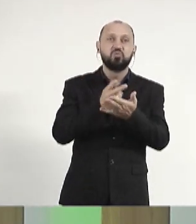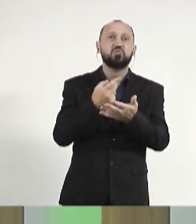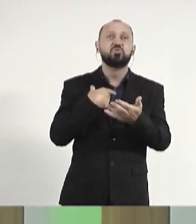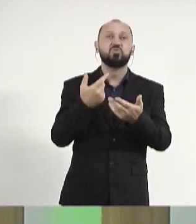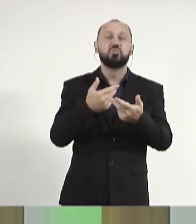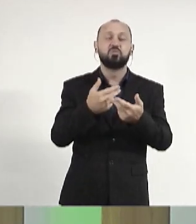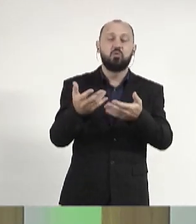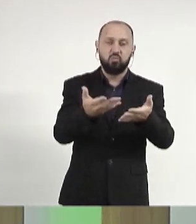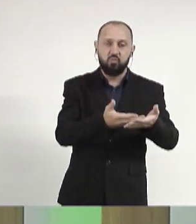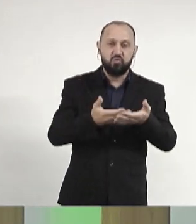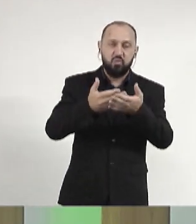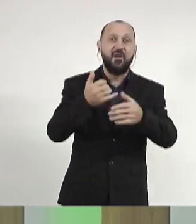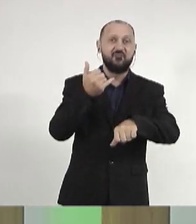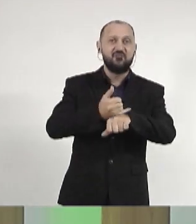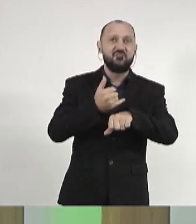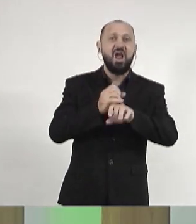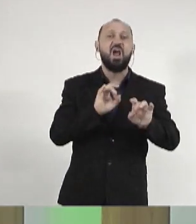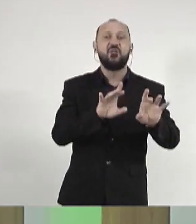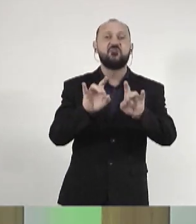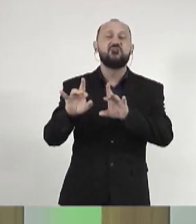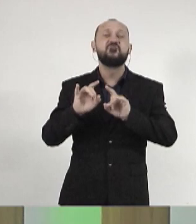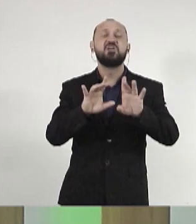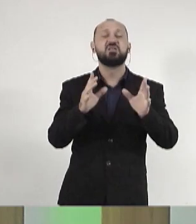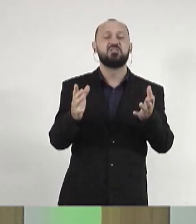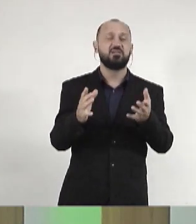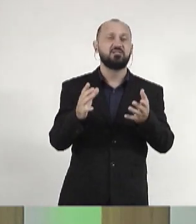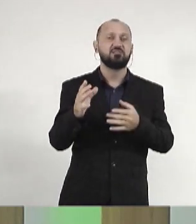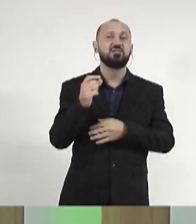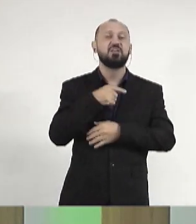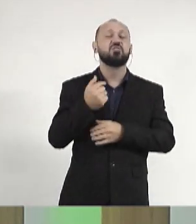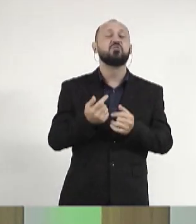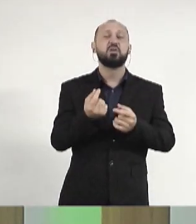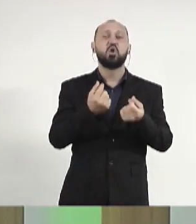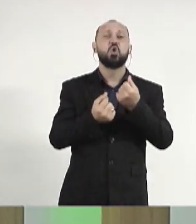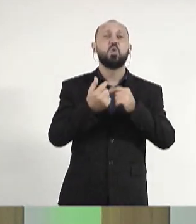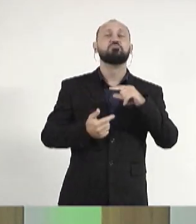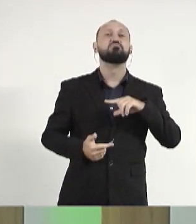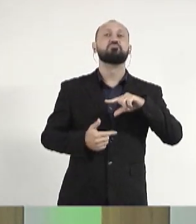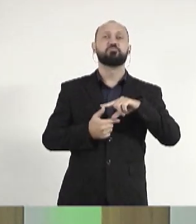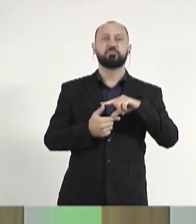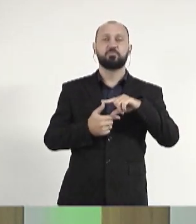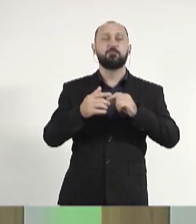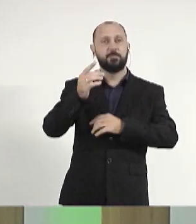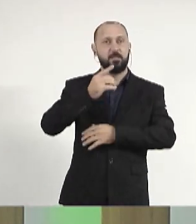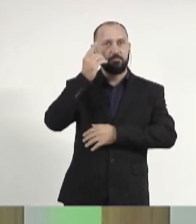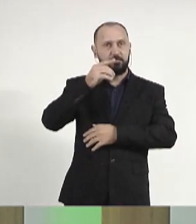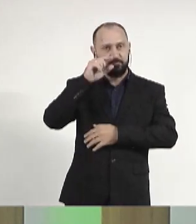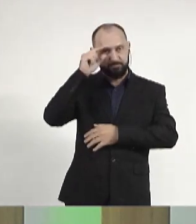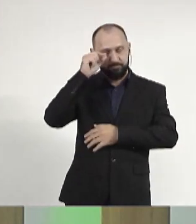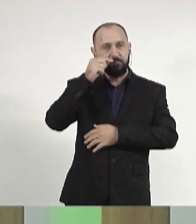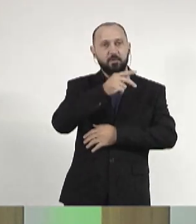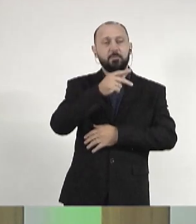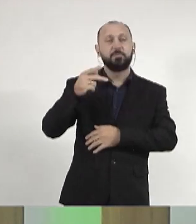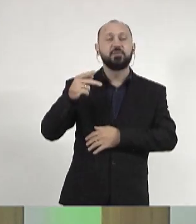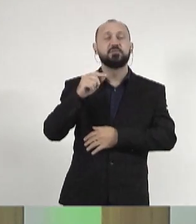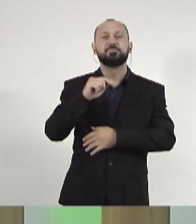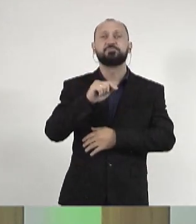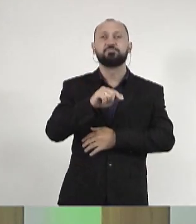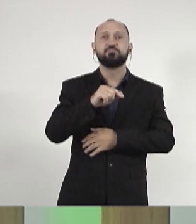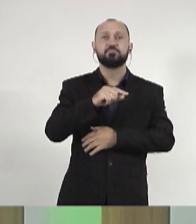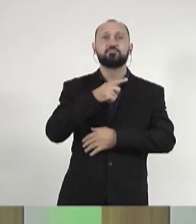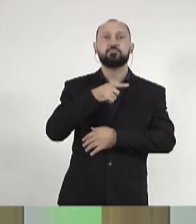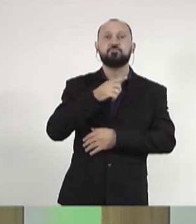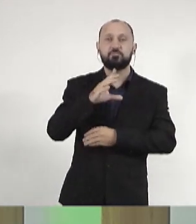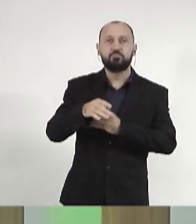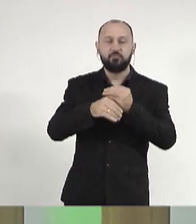a produção de minério de ferro e não fique isolada, então, economicamente. O deputado Gerson Claro, presidente da Casa de Leis,